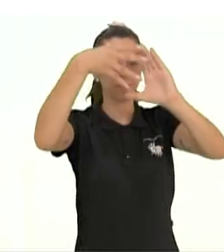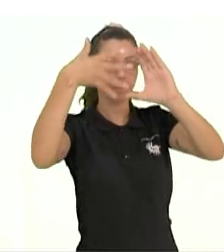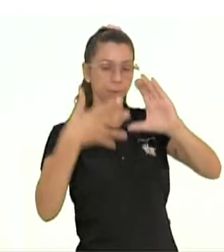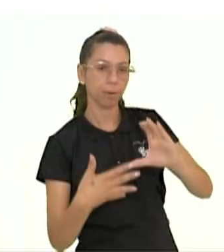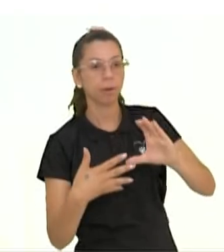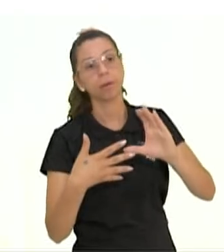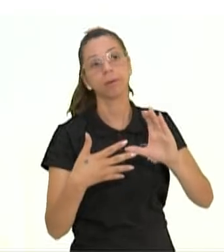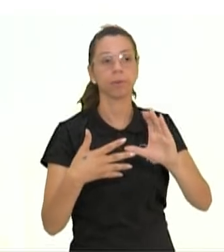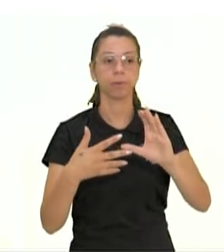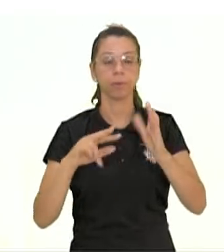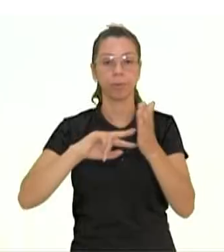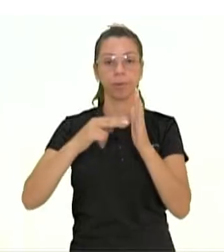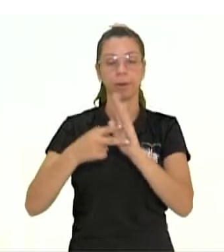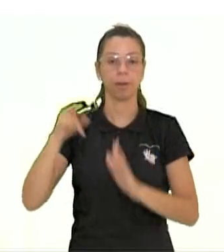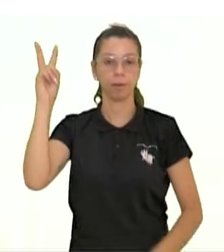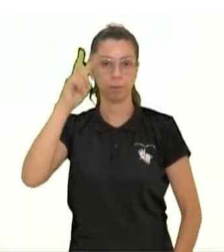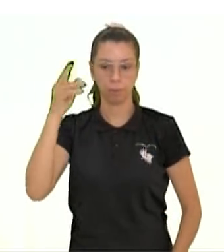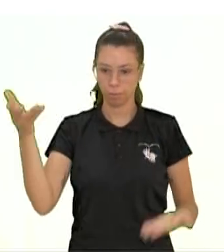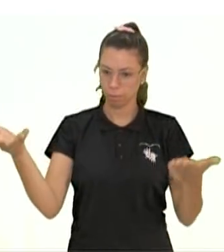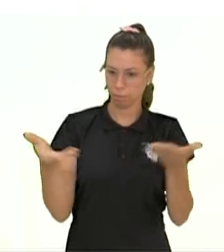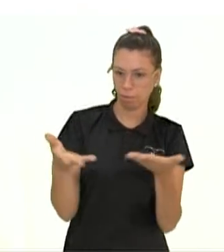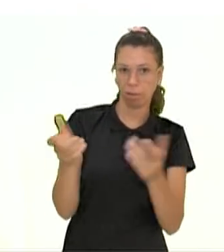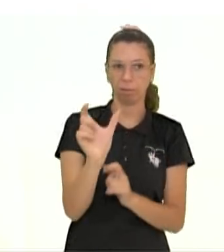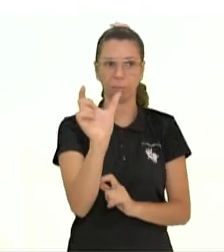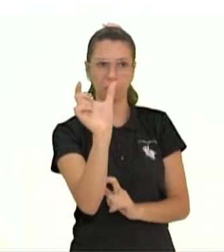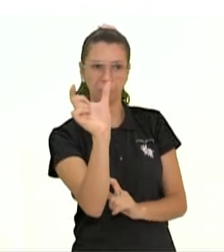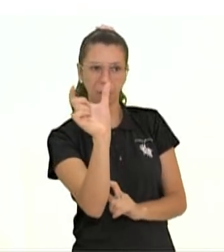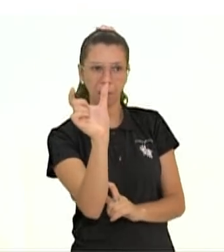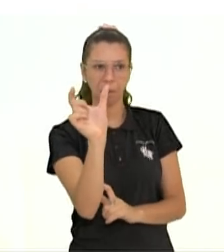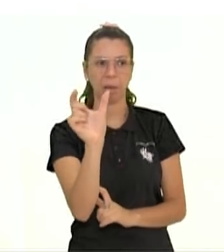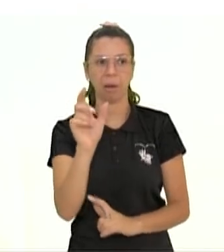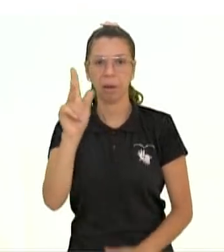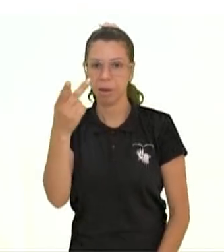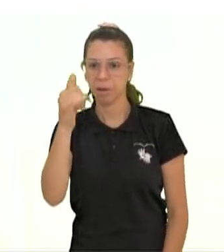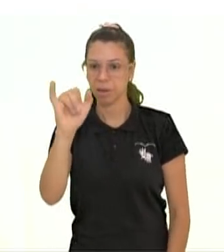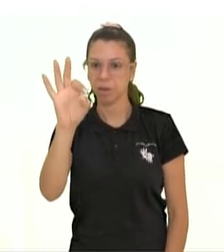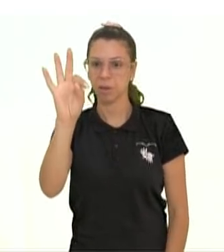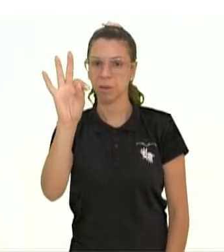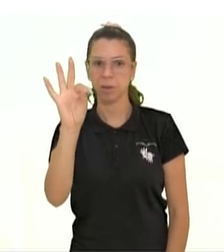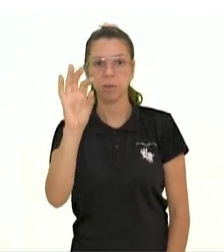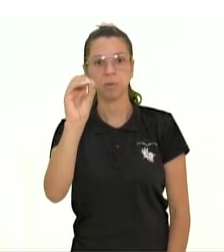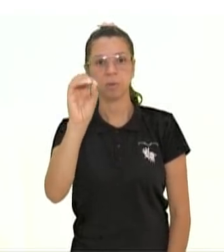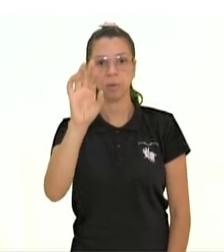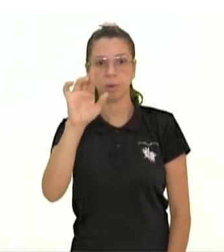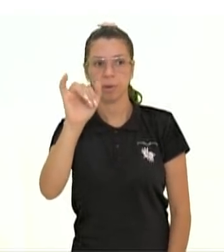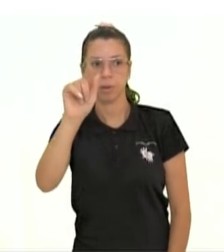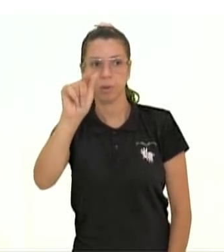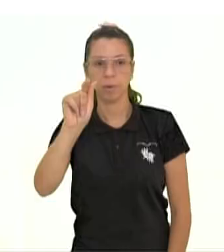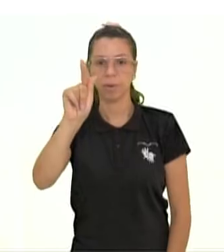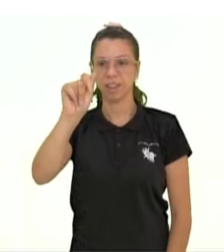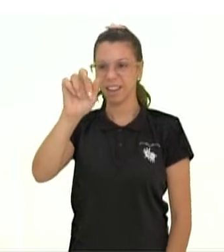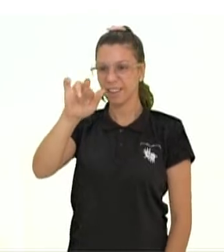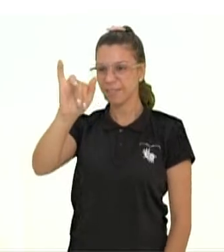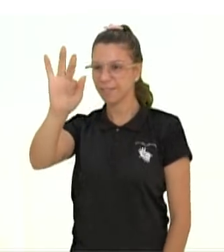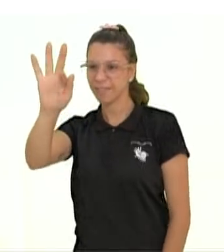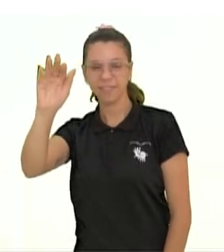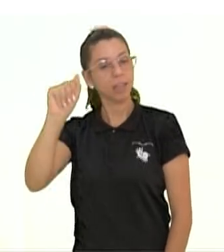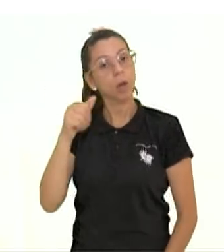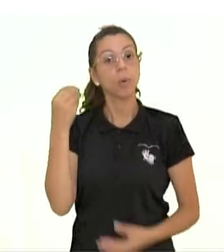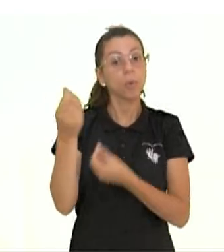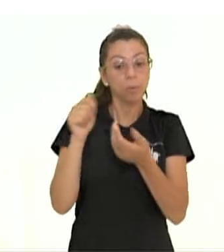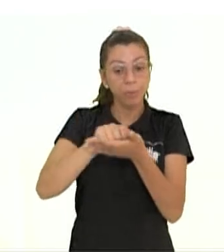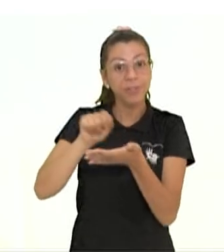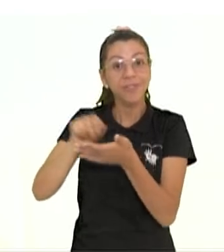produção historiográfica atual. Nossa, professor, que palavrão! Então, historiografia, então, como se escrever a